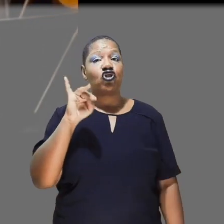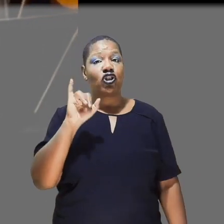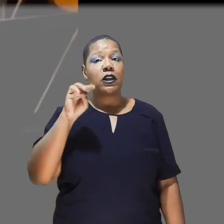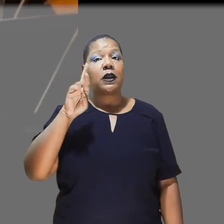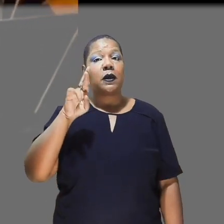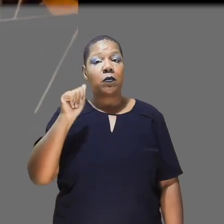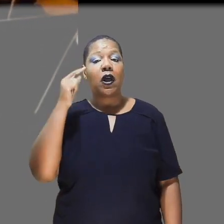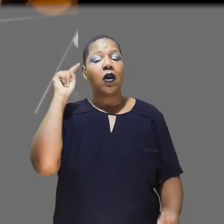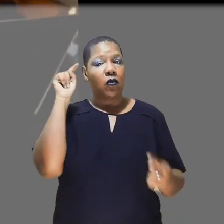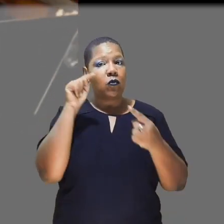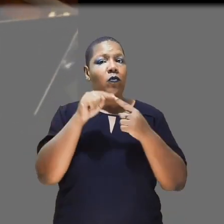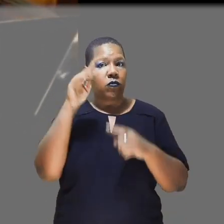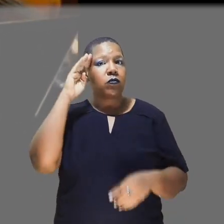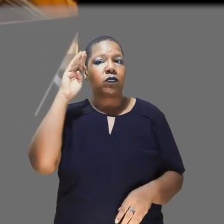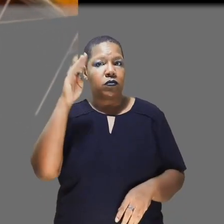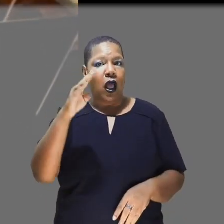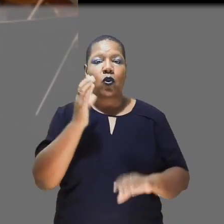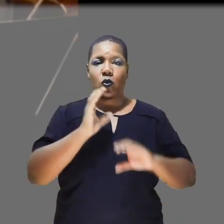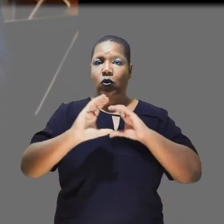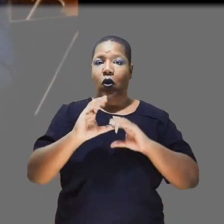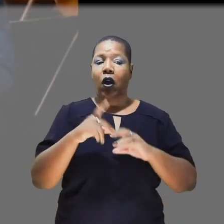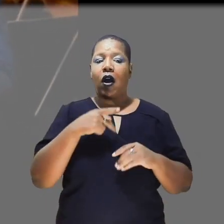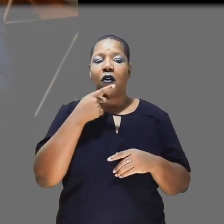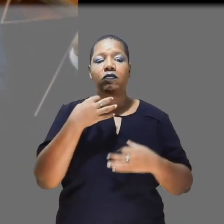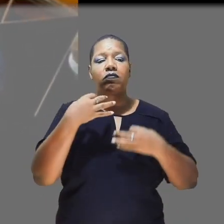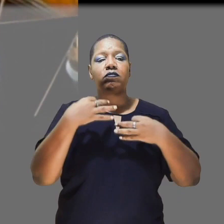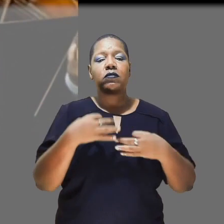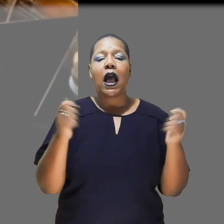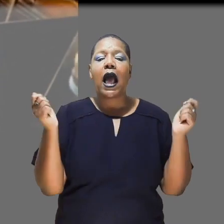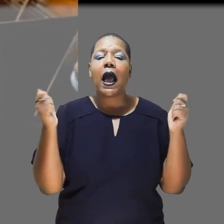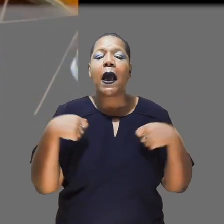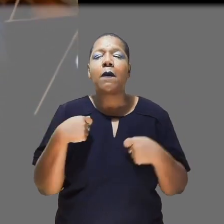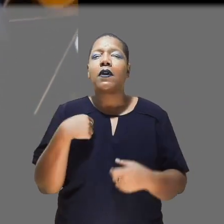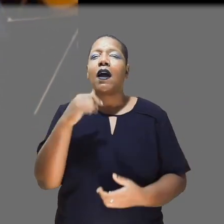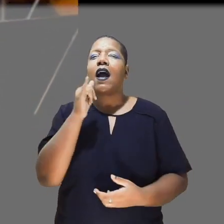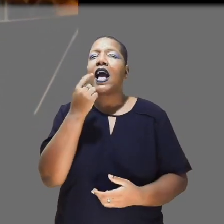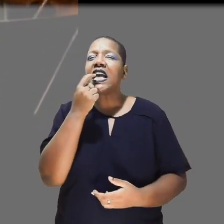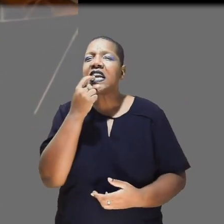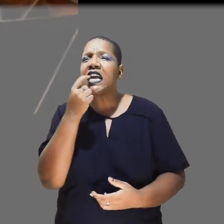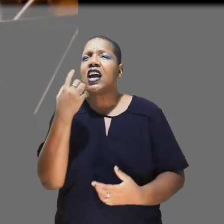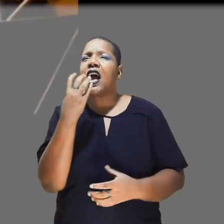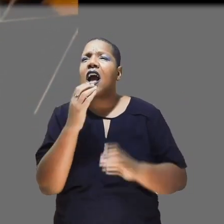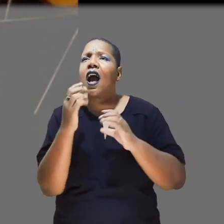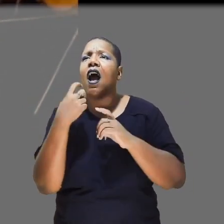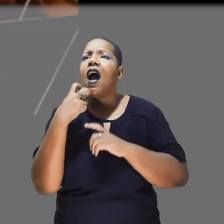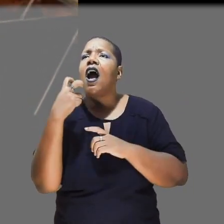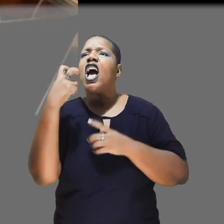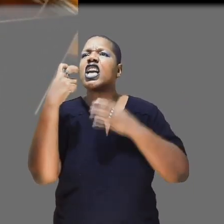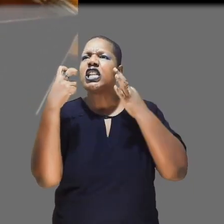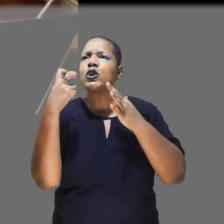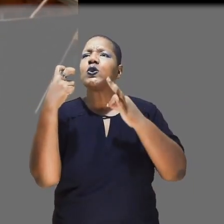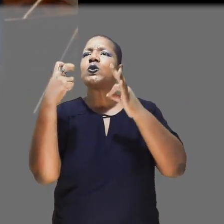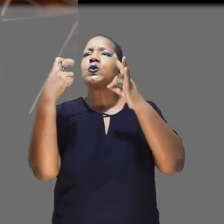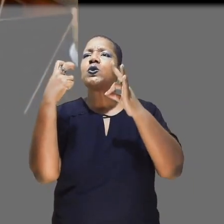os objetivos primevos do cantor, dotando-o, portanto, de uma capacidade invejável de cantar longas notas